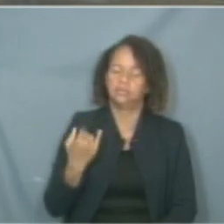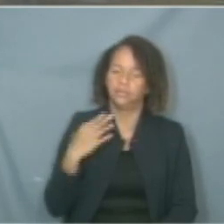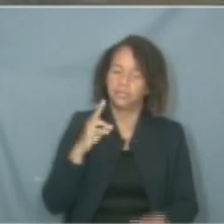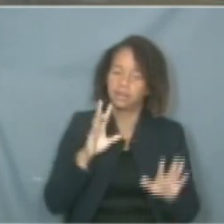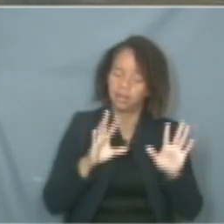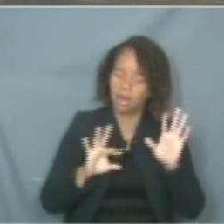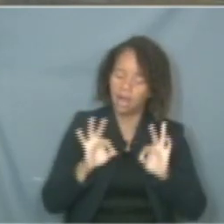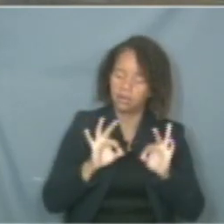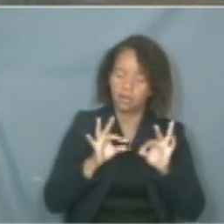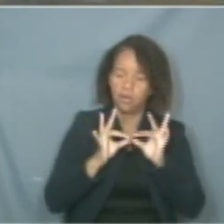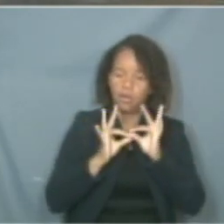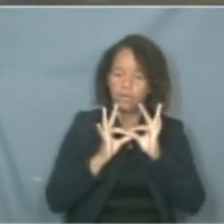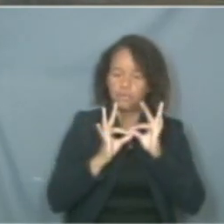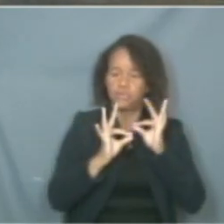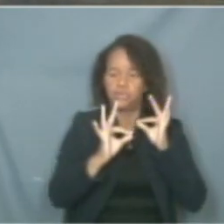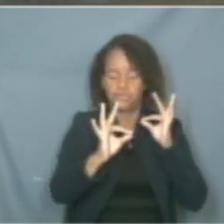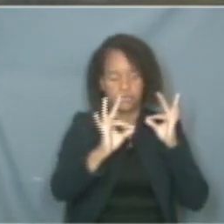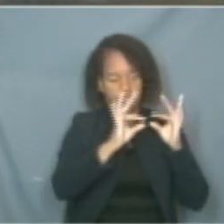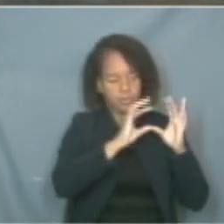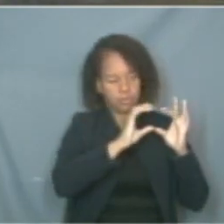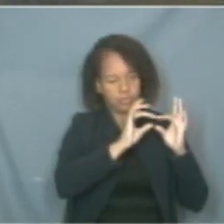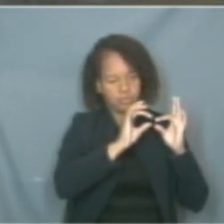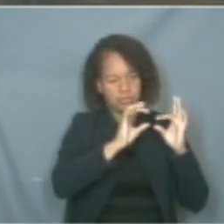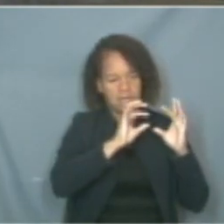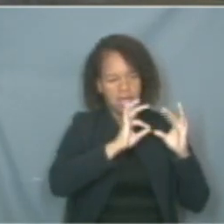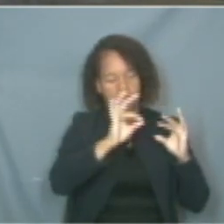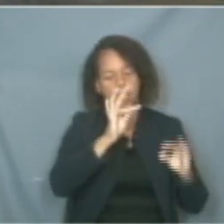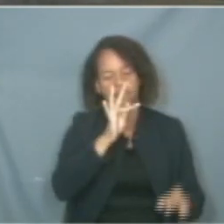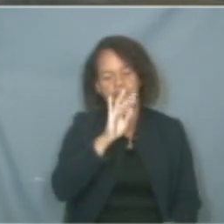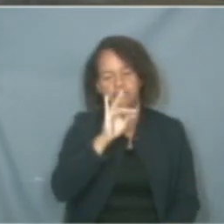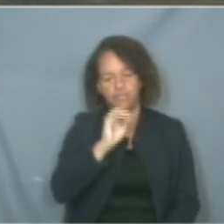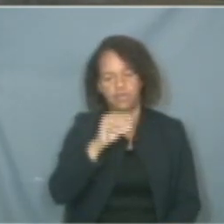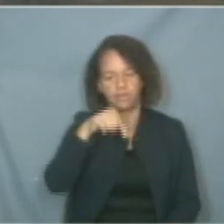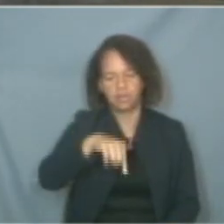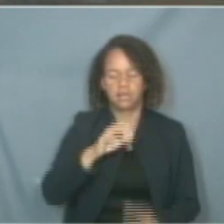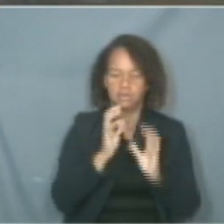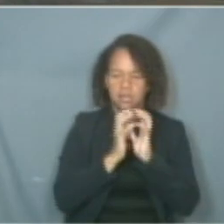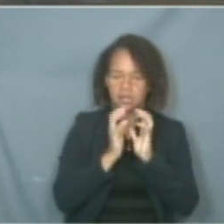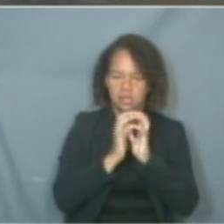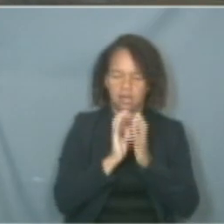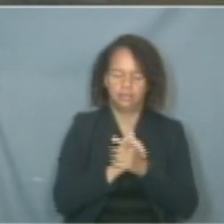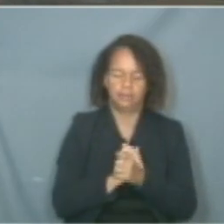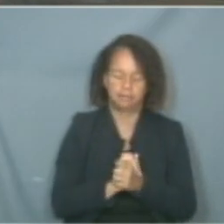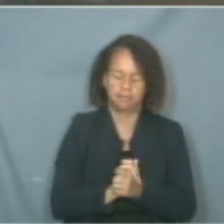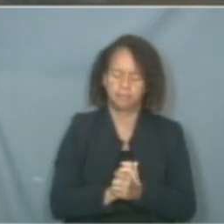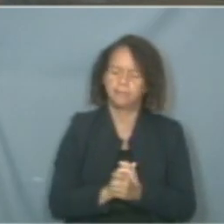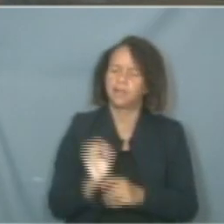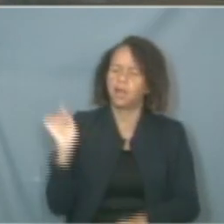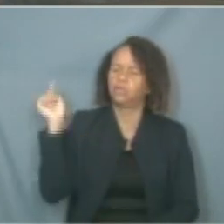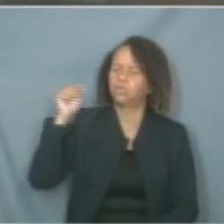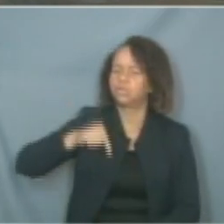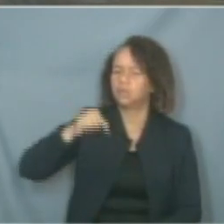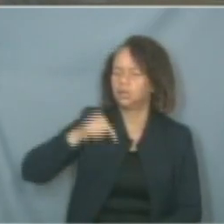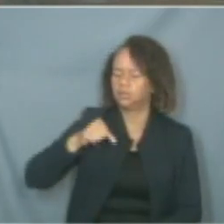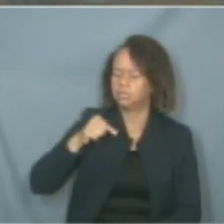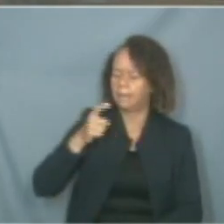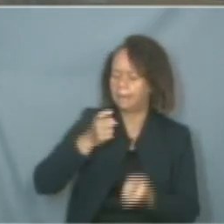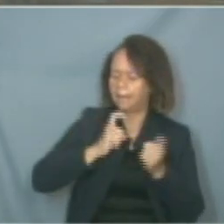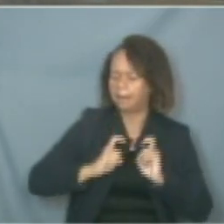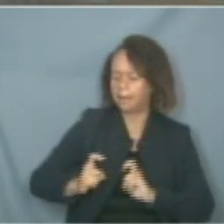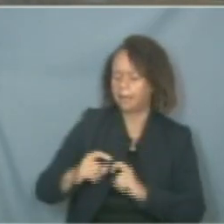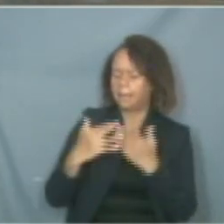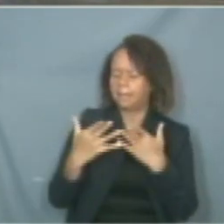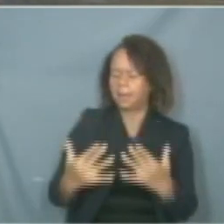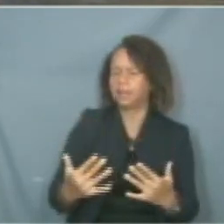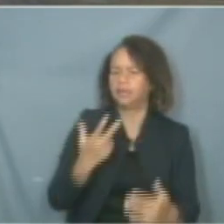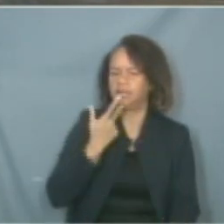das fiações na cidade do Recife. Ora, quando a gente trouxer essa matéria para discutir aqui em plenário,